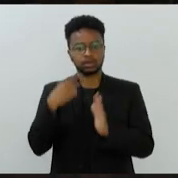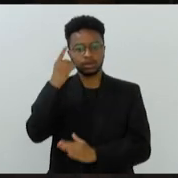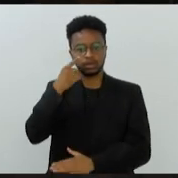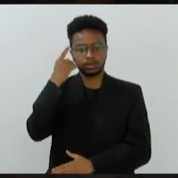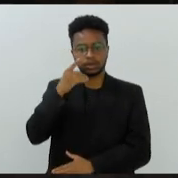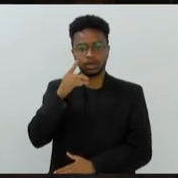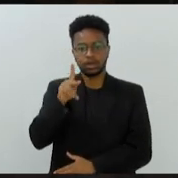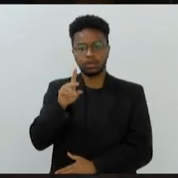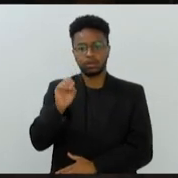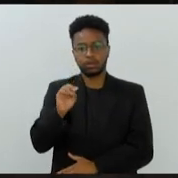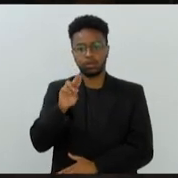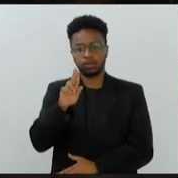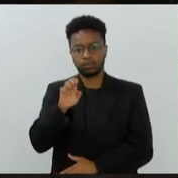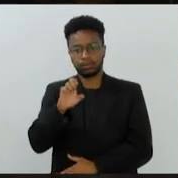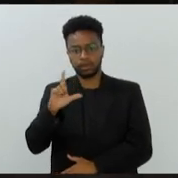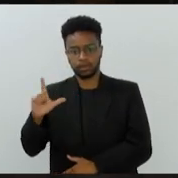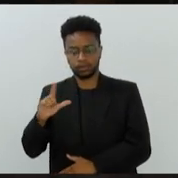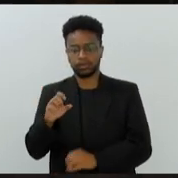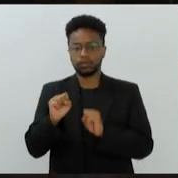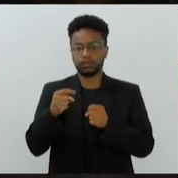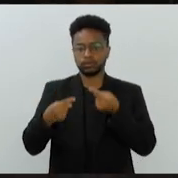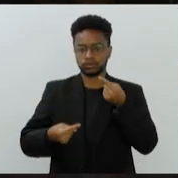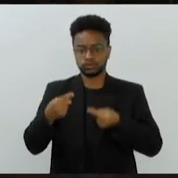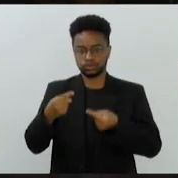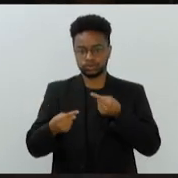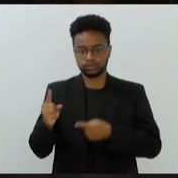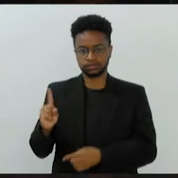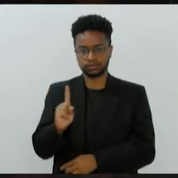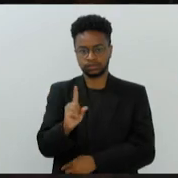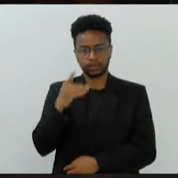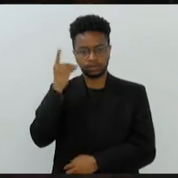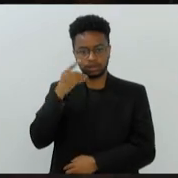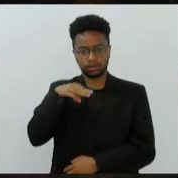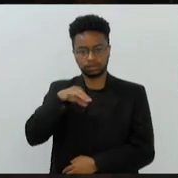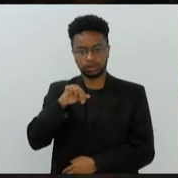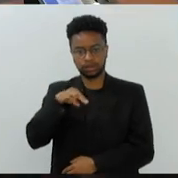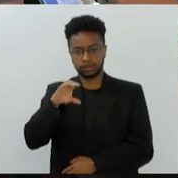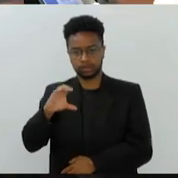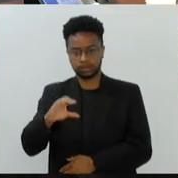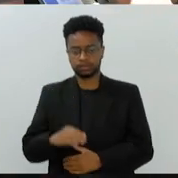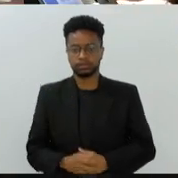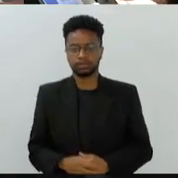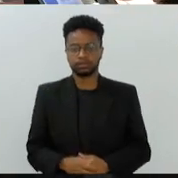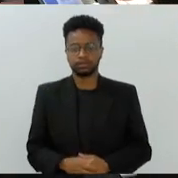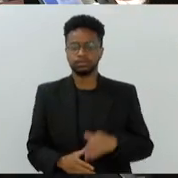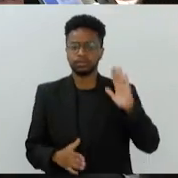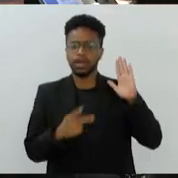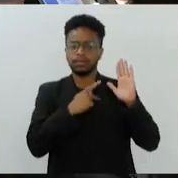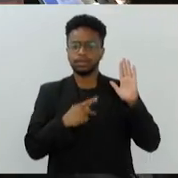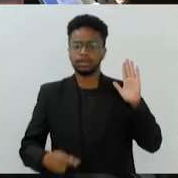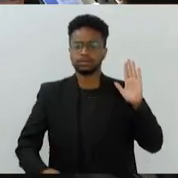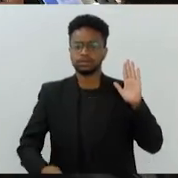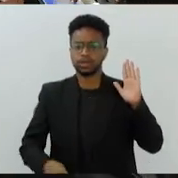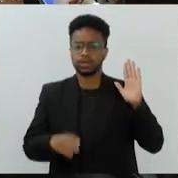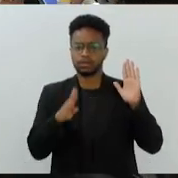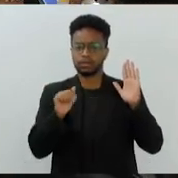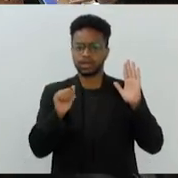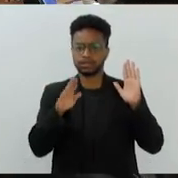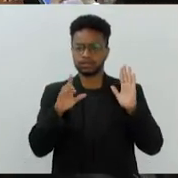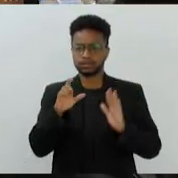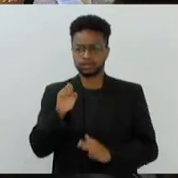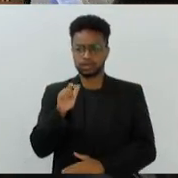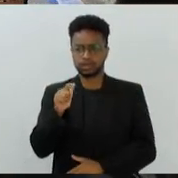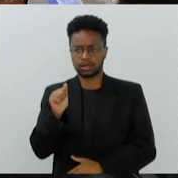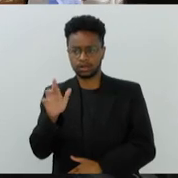Felipe Poubel. Em discussão, para discutir, deputado Mink. Presidente Bacelar, deputados,